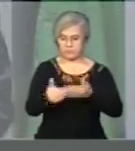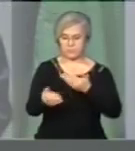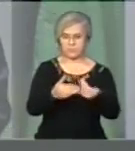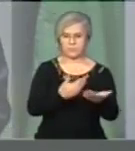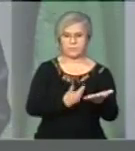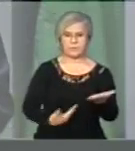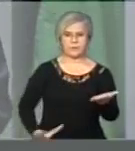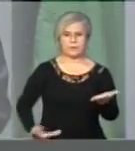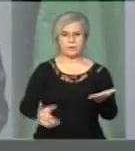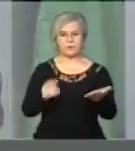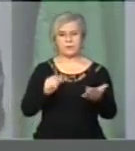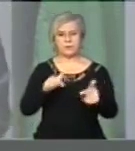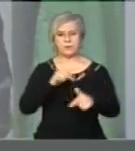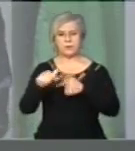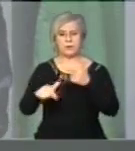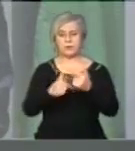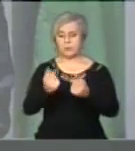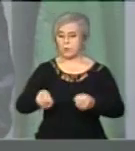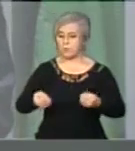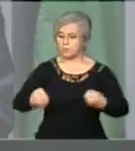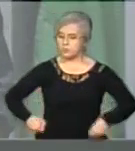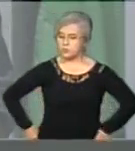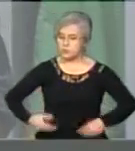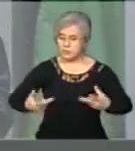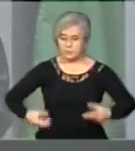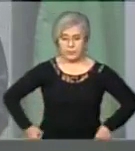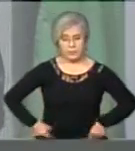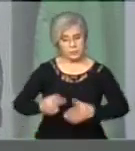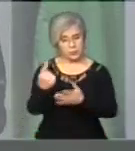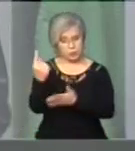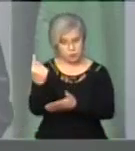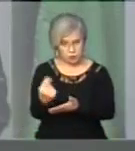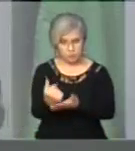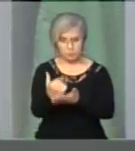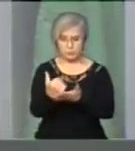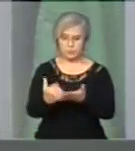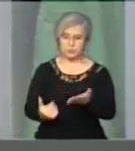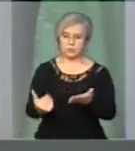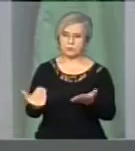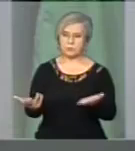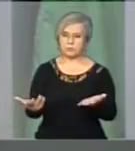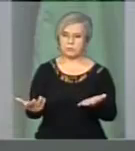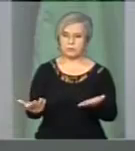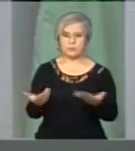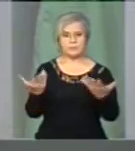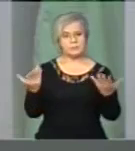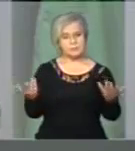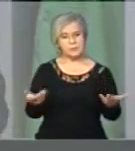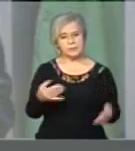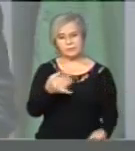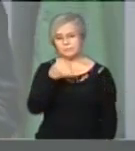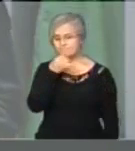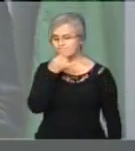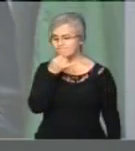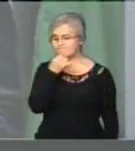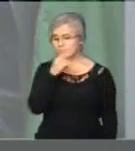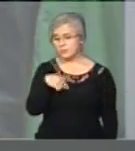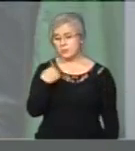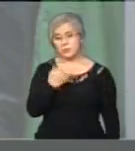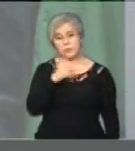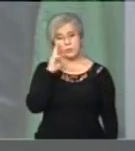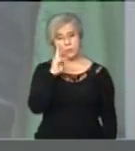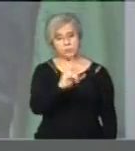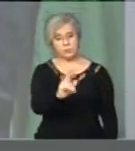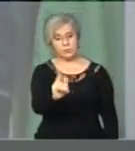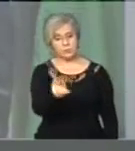o trabalho da despesa, não a busca da receita. E aí, senhor presidente, é com grande tristeza que nós vemos a realidade do